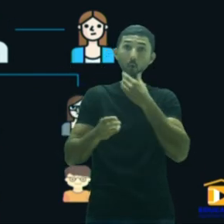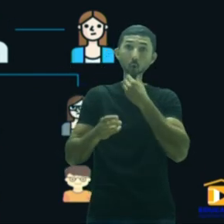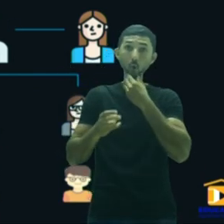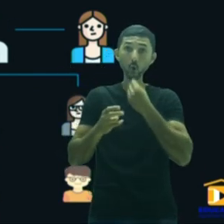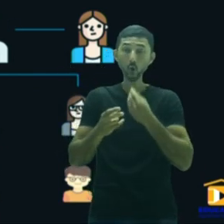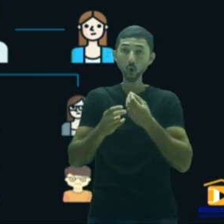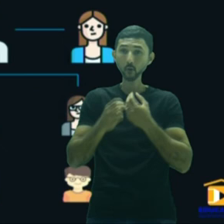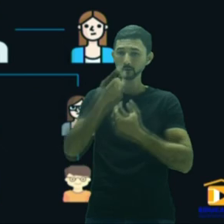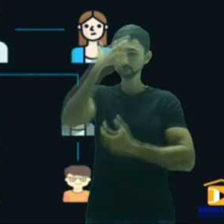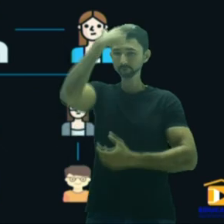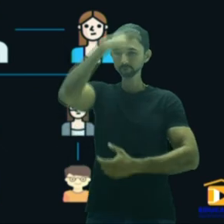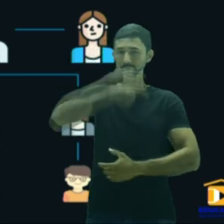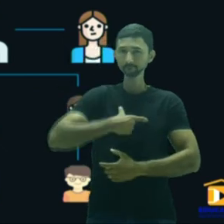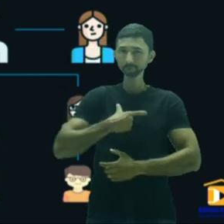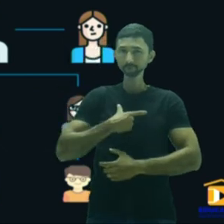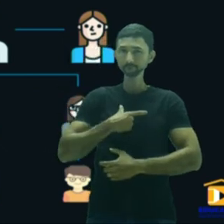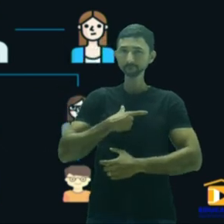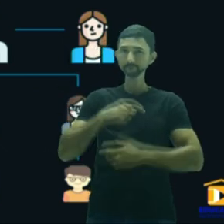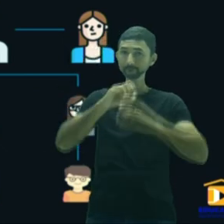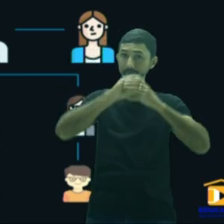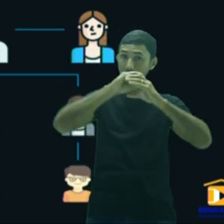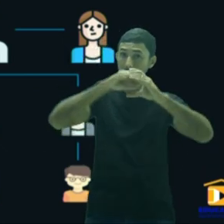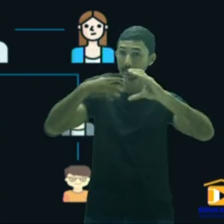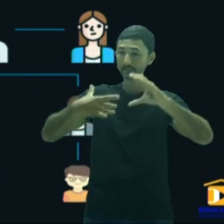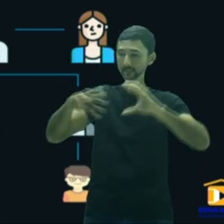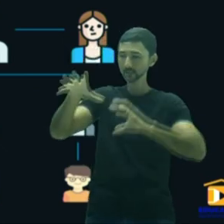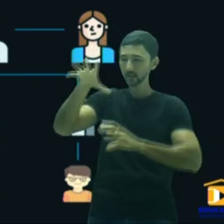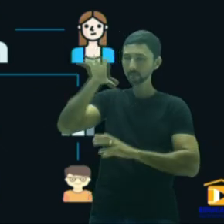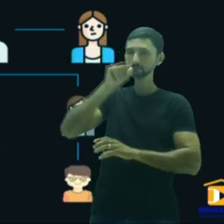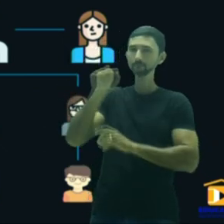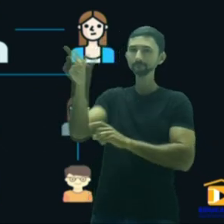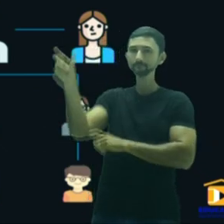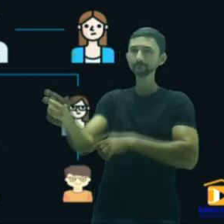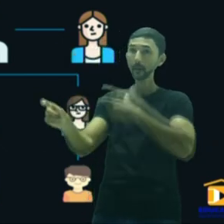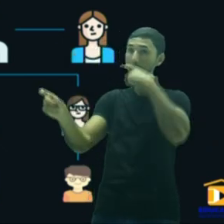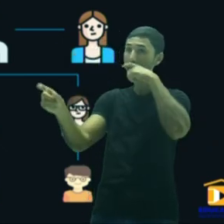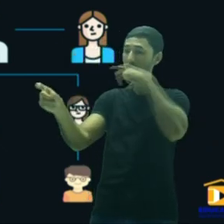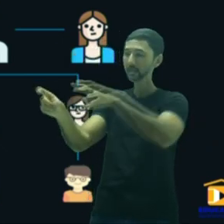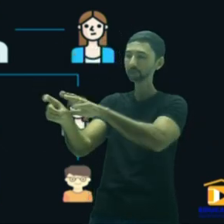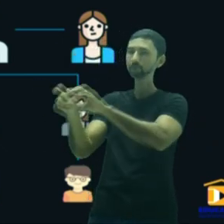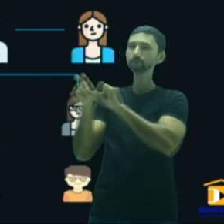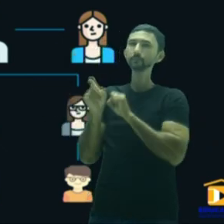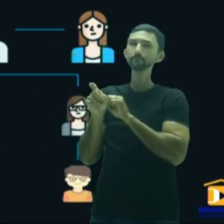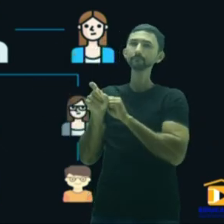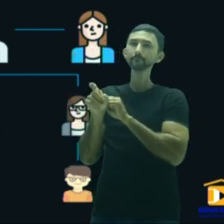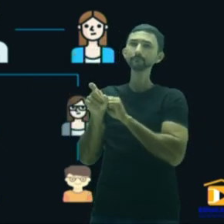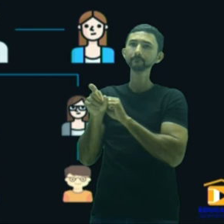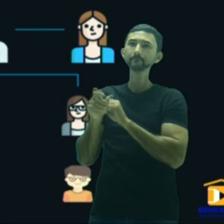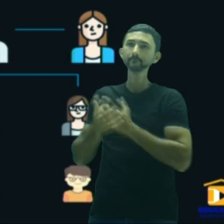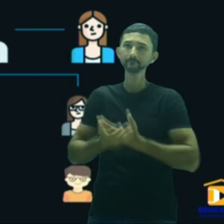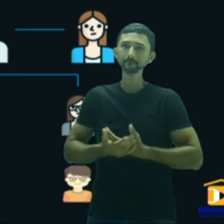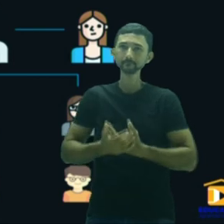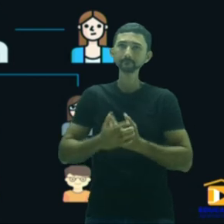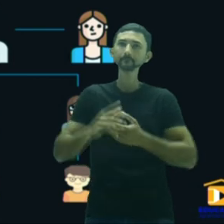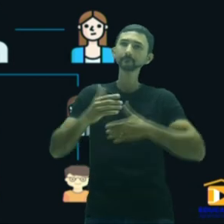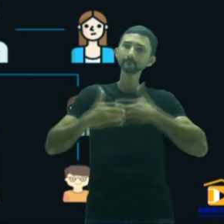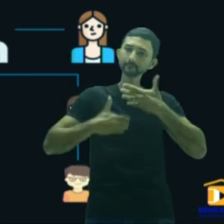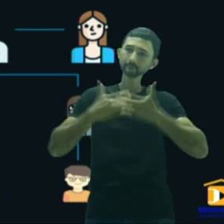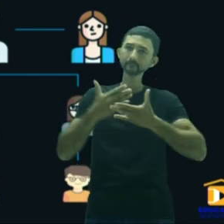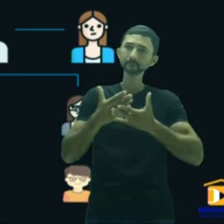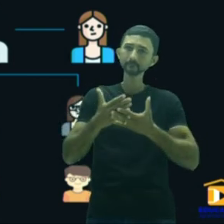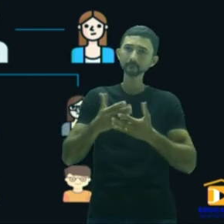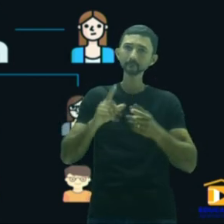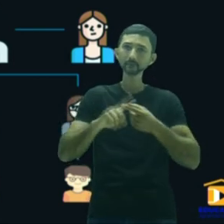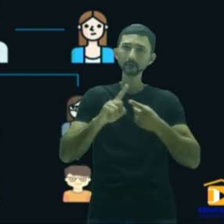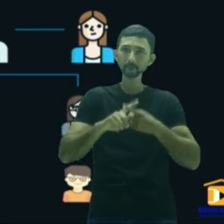herdou característica de quem? Do seu pai. Ele herdou características do seu pai, que consequentemente